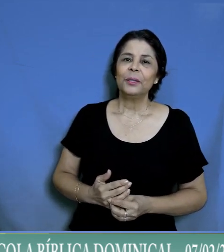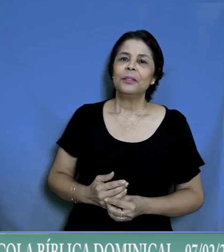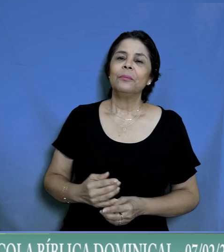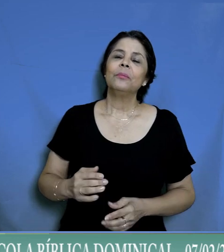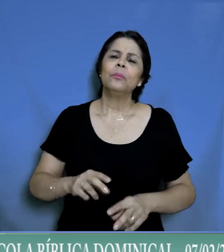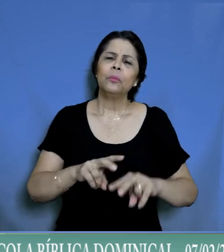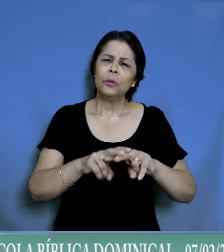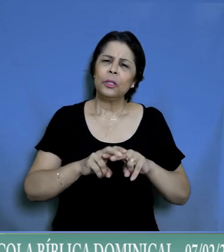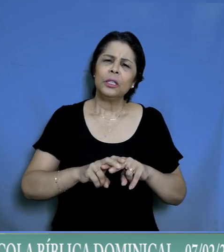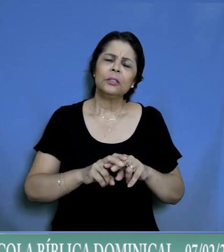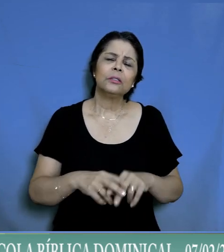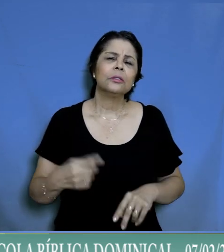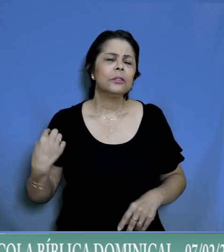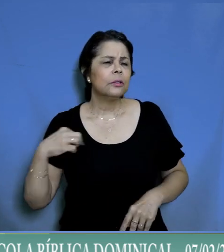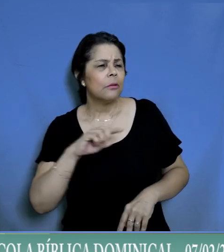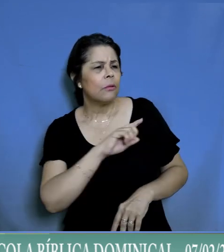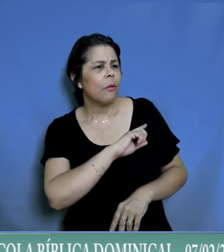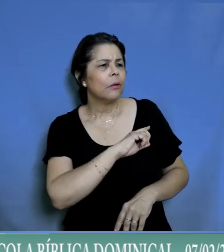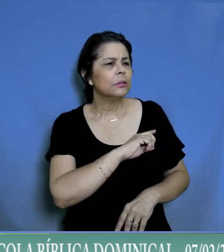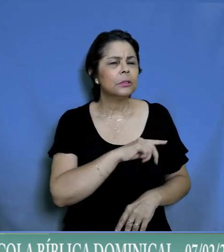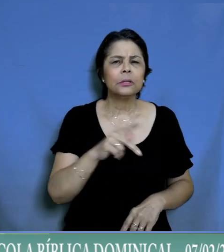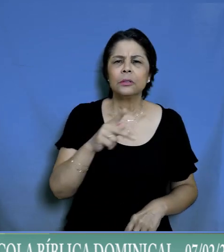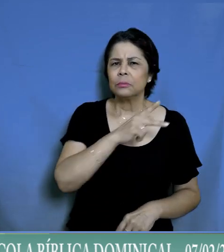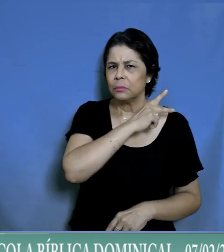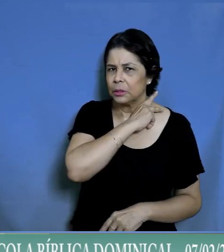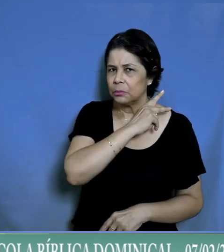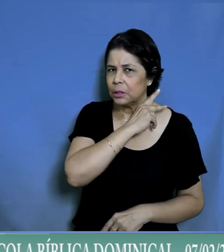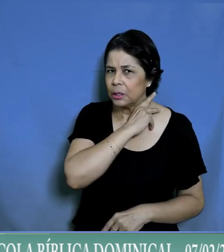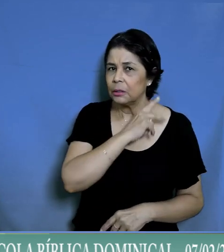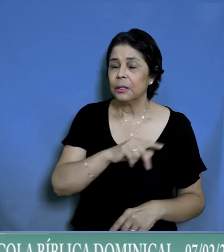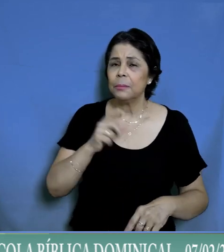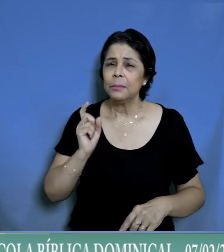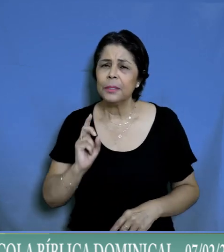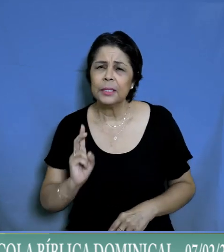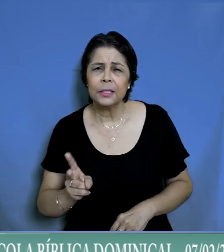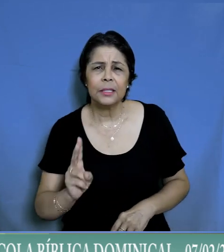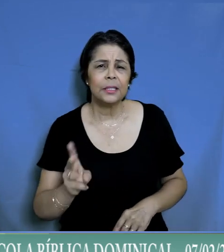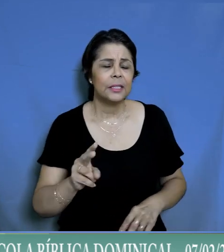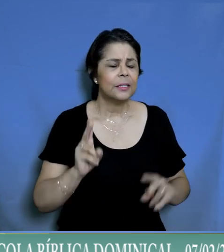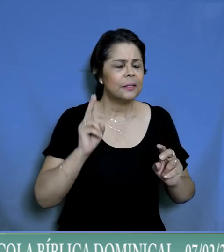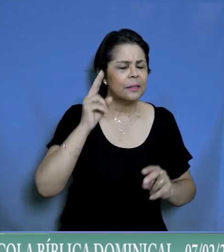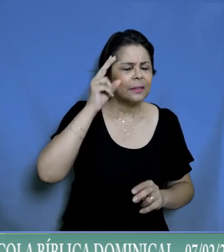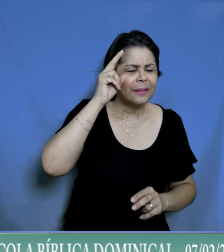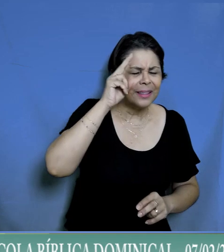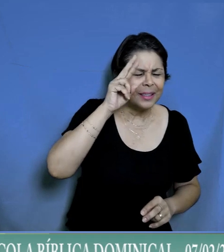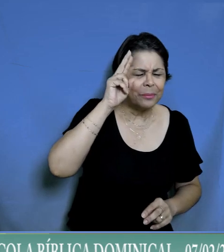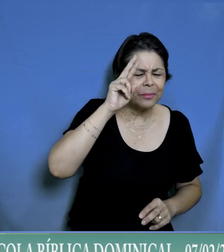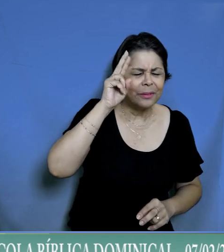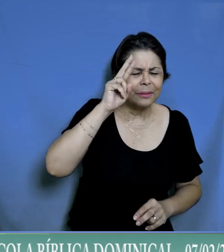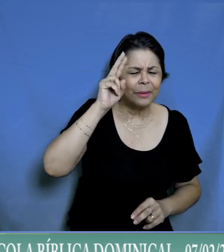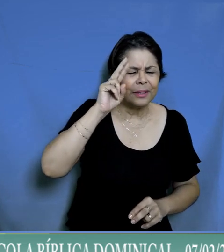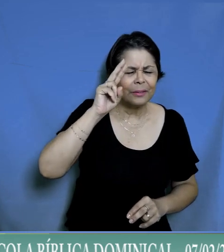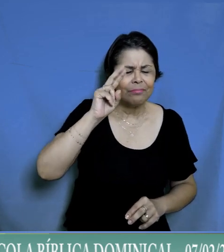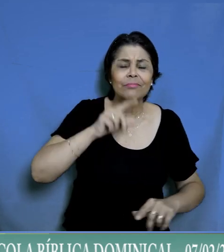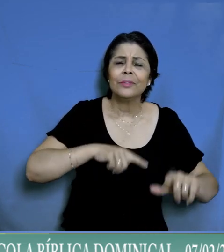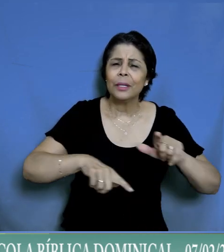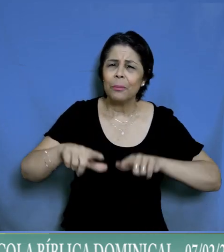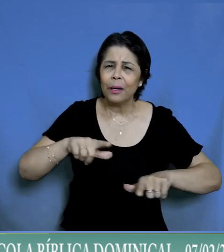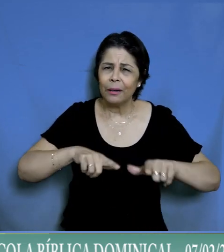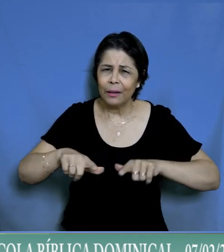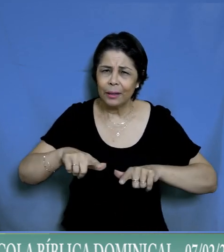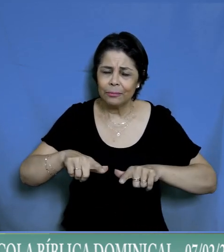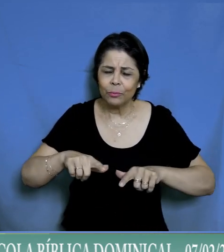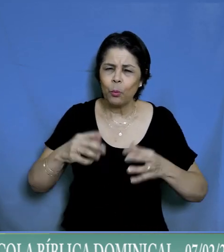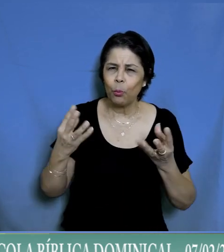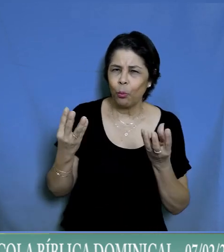Mas pastor, se você faz 10 sapatos ou 10 roupas, você vai usar só uma, o que você vai fazer com as 9? Olha o que